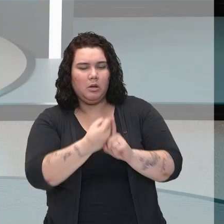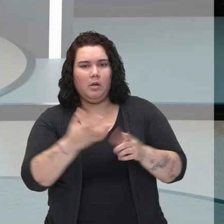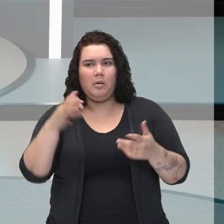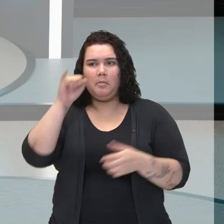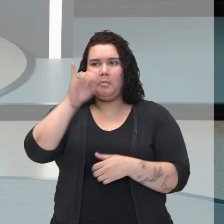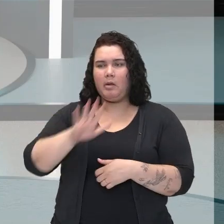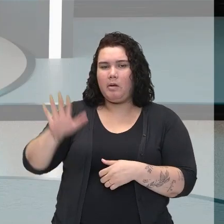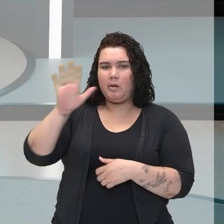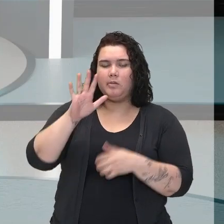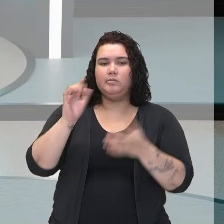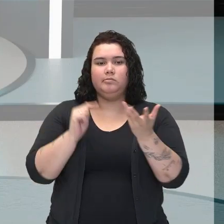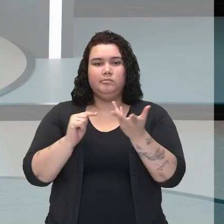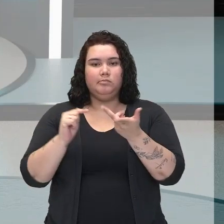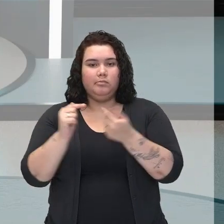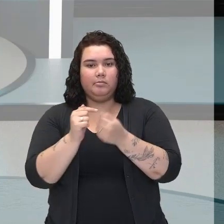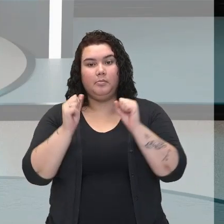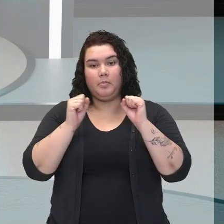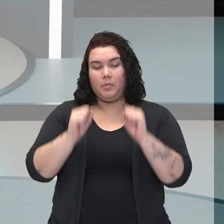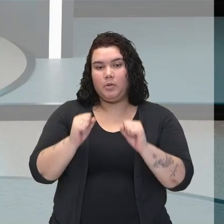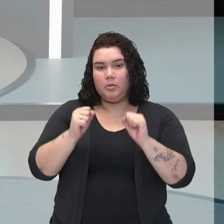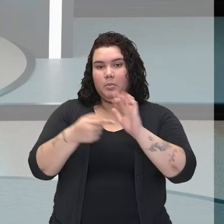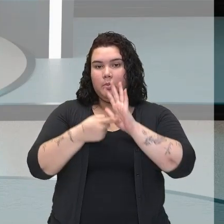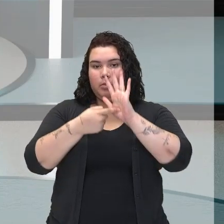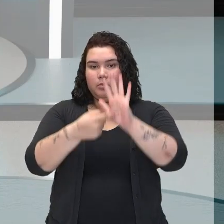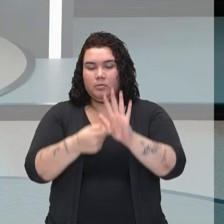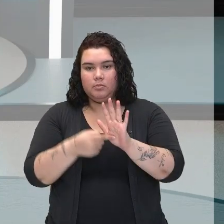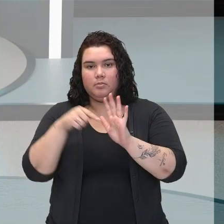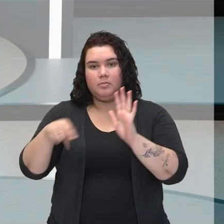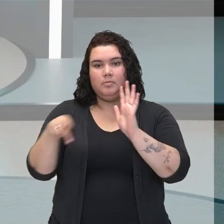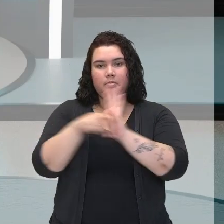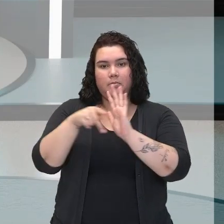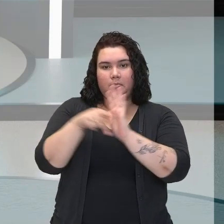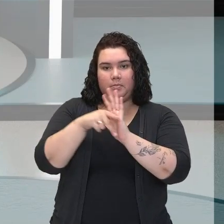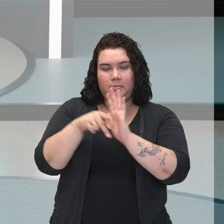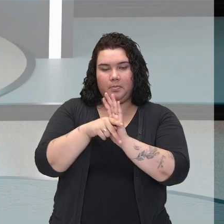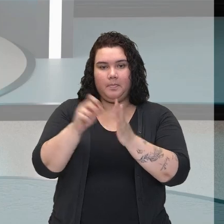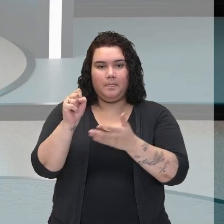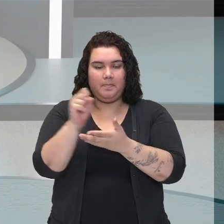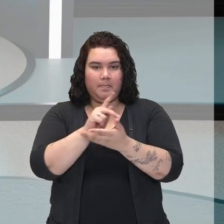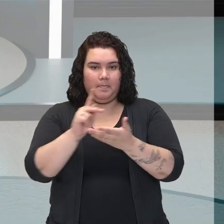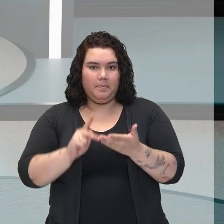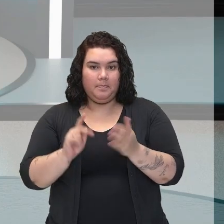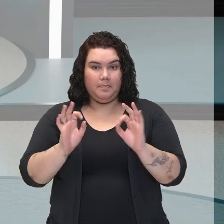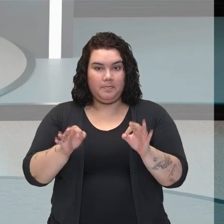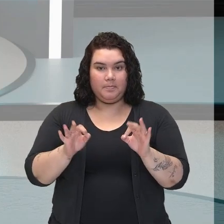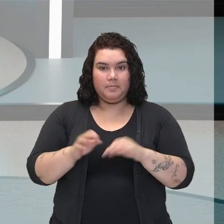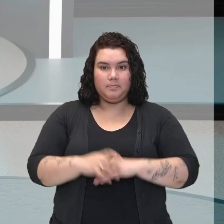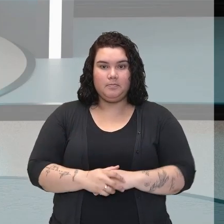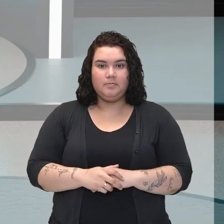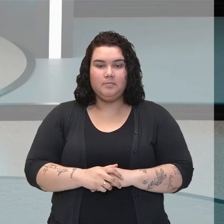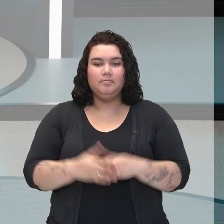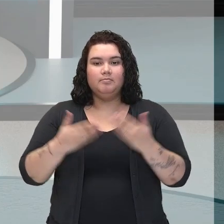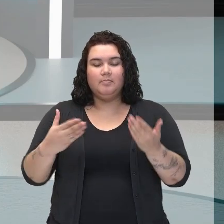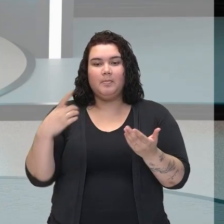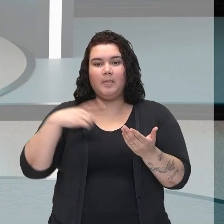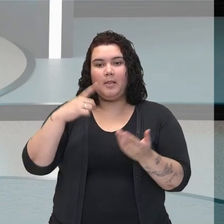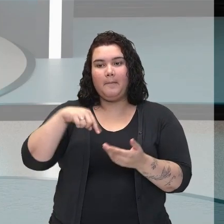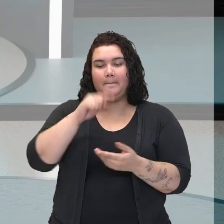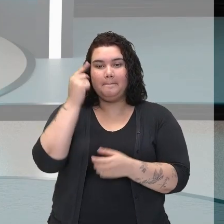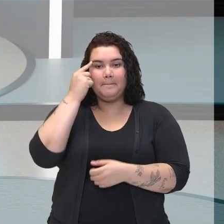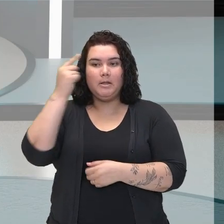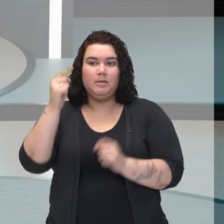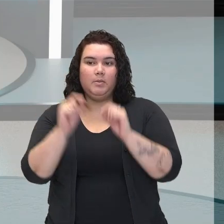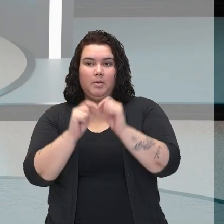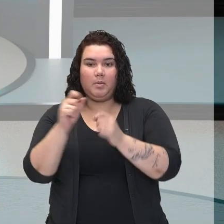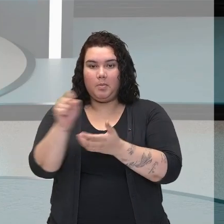imagens que também podem transmitir essa ideia de poesia. Então, quando vocês forem pensar em